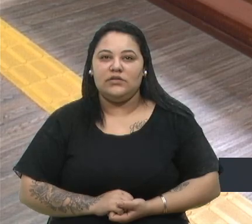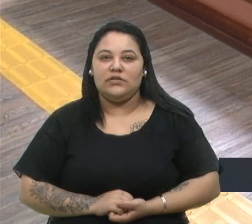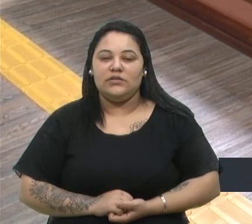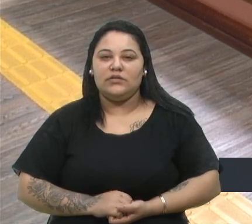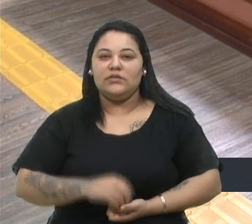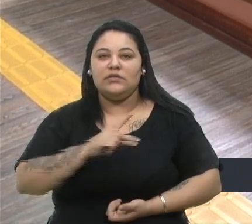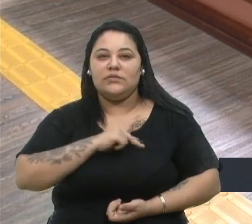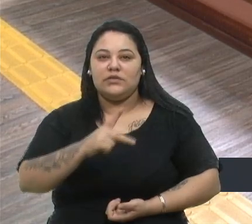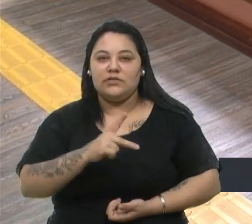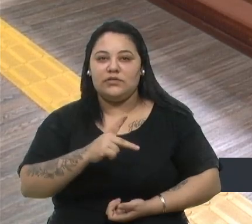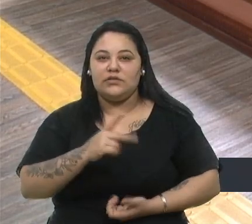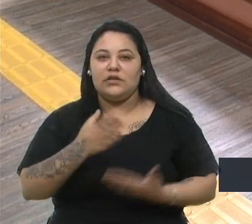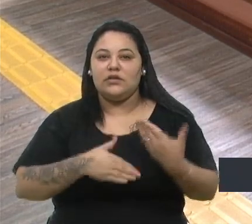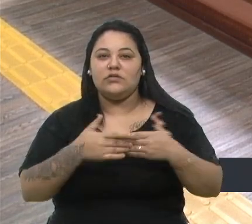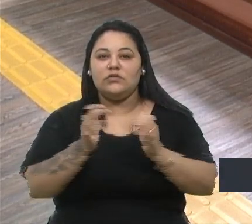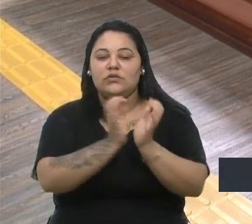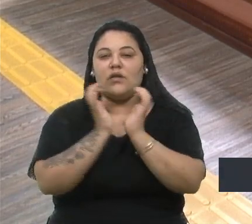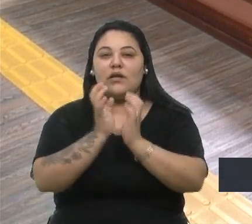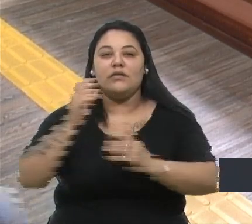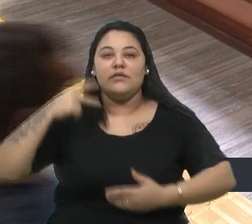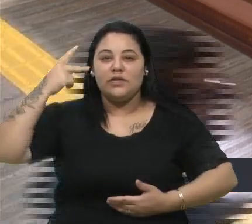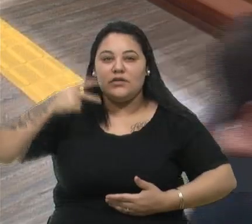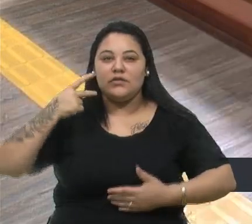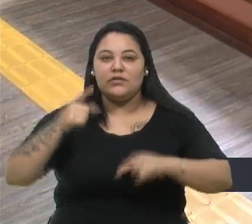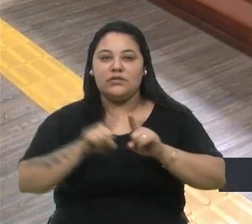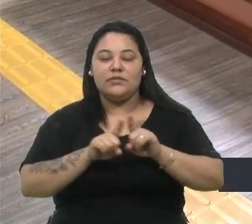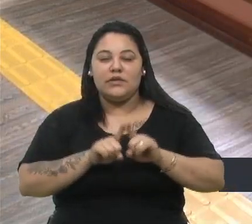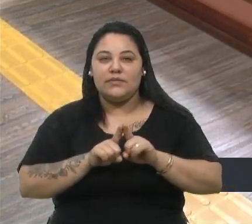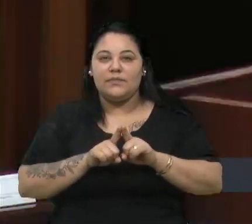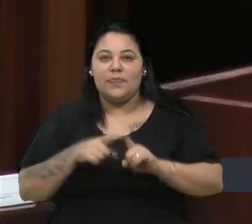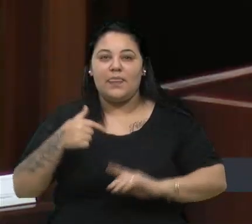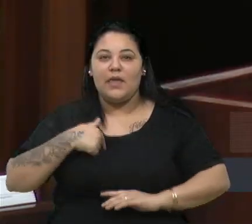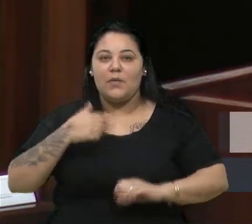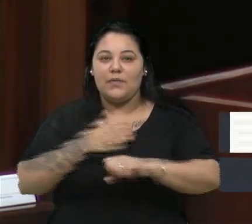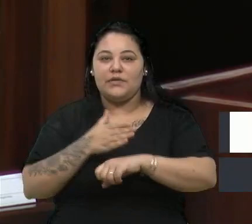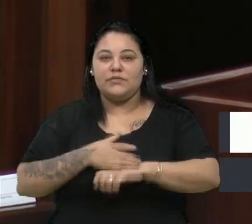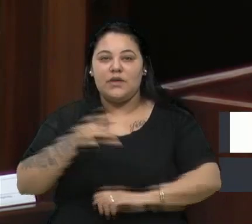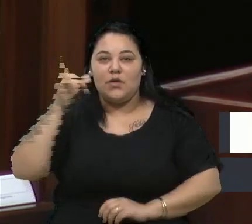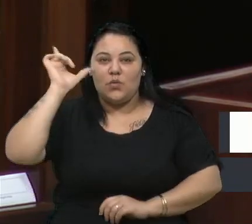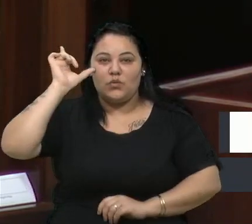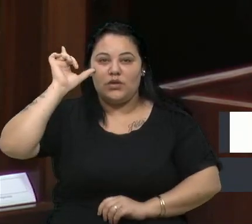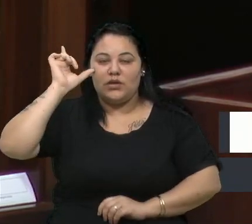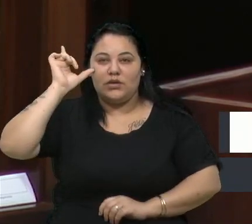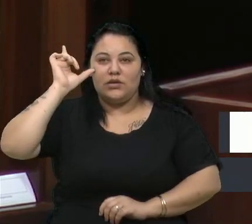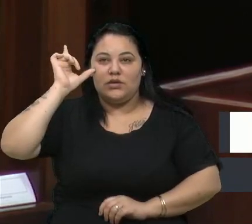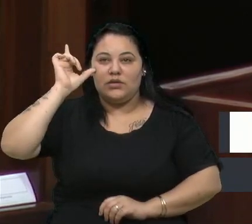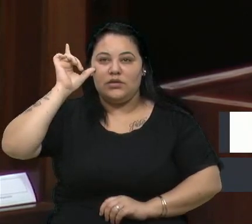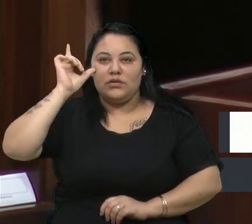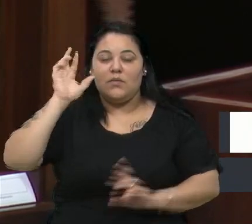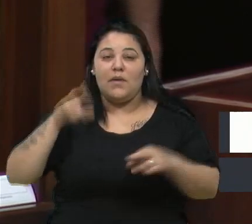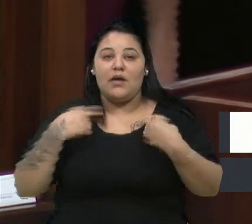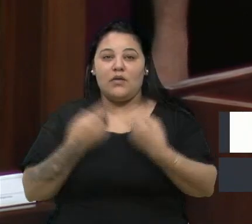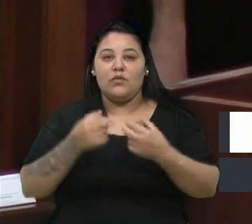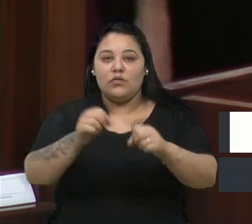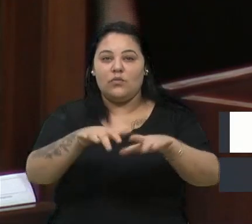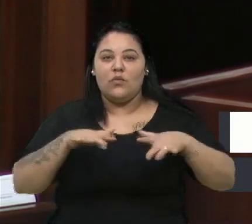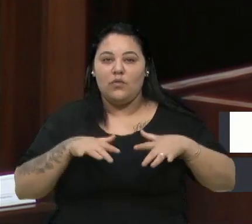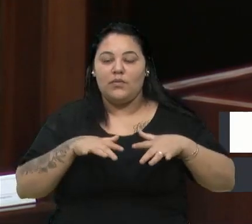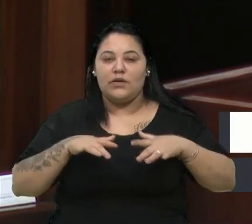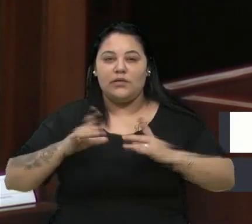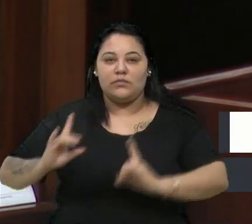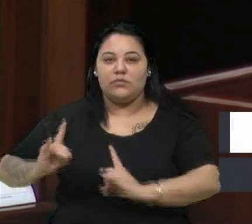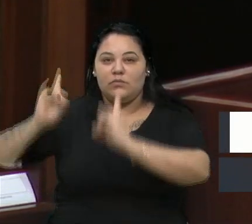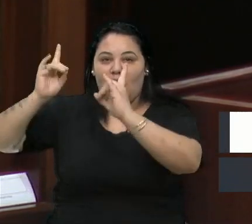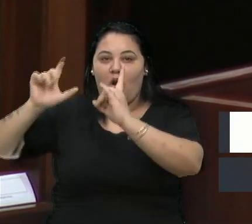Senhor presidente, caros colegas vereadores, eu participei ontem de uma audiência pública no bloco A da